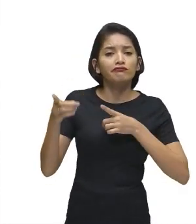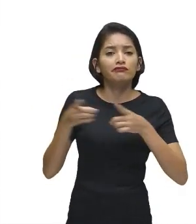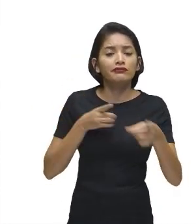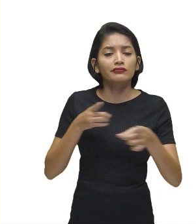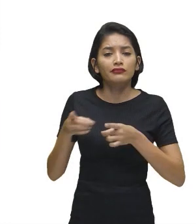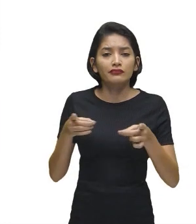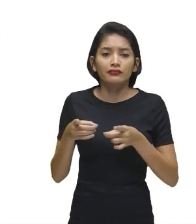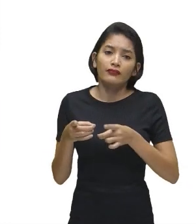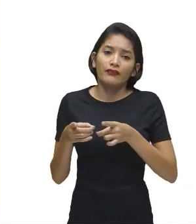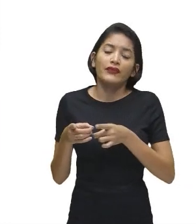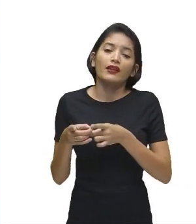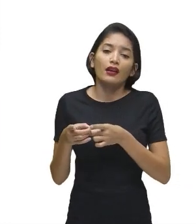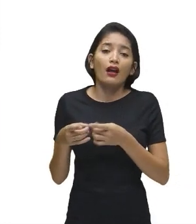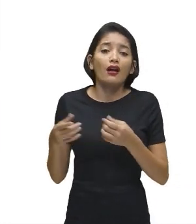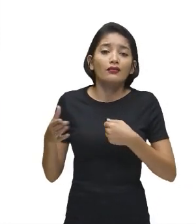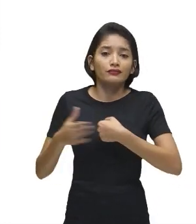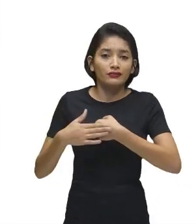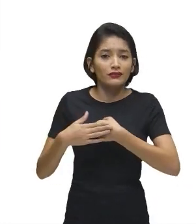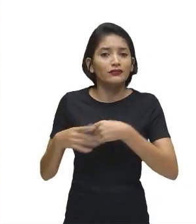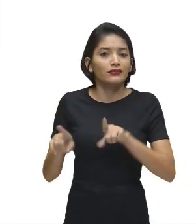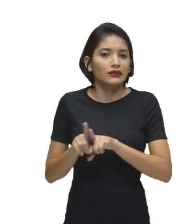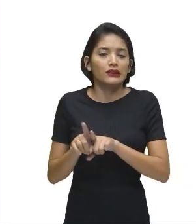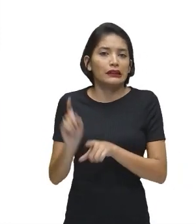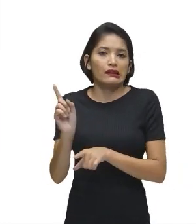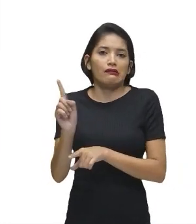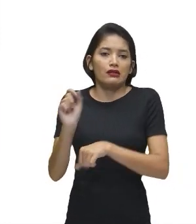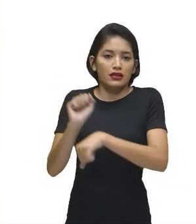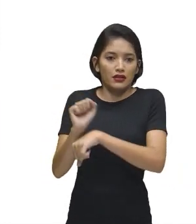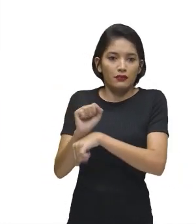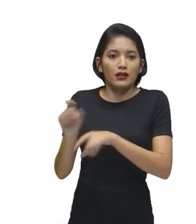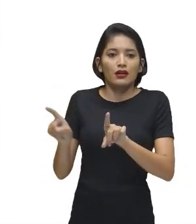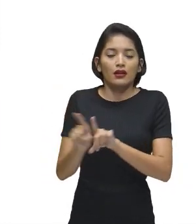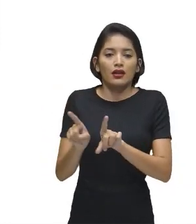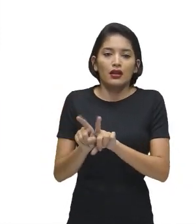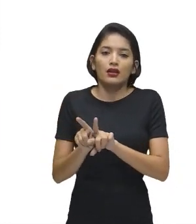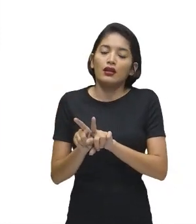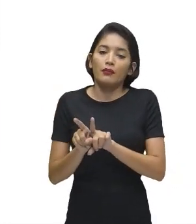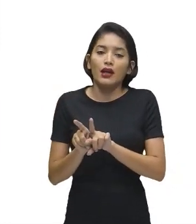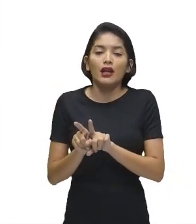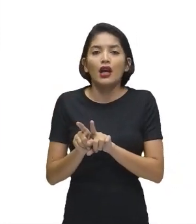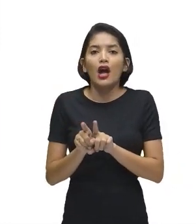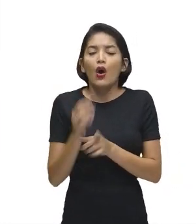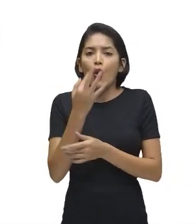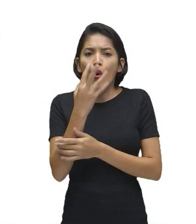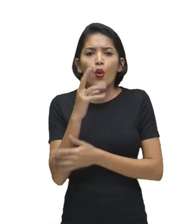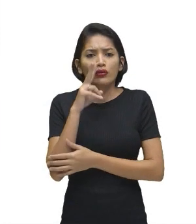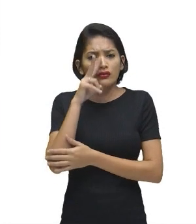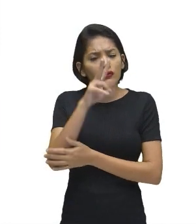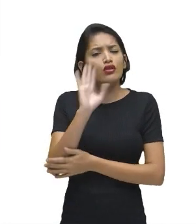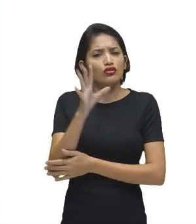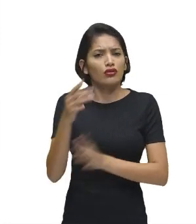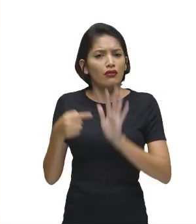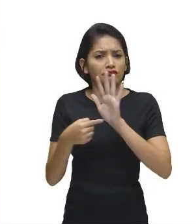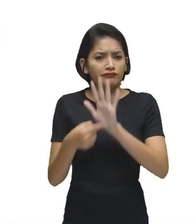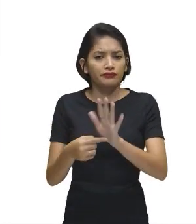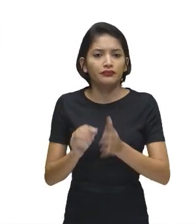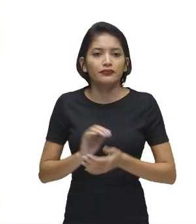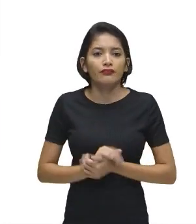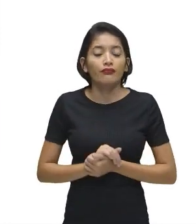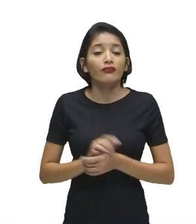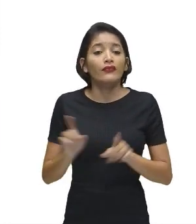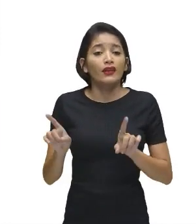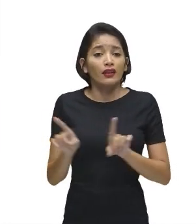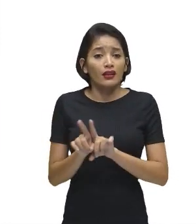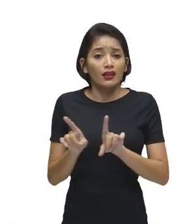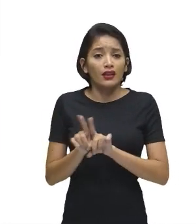dinamismo improvisado, abrupto, inesperado, pasta grossa, como vocês viram na última imagem,